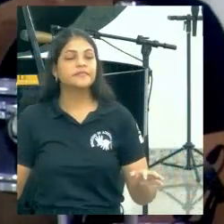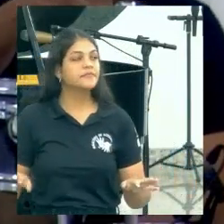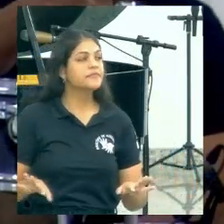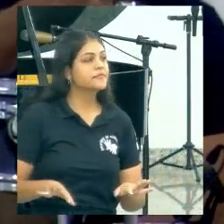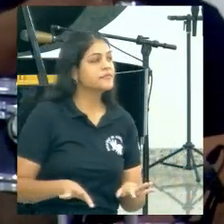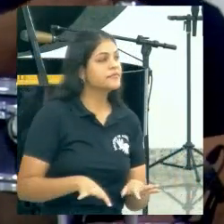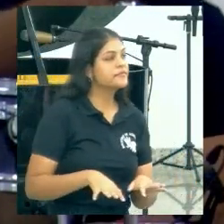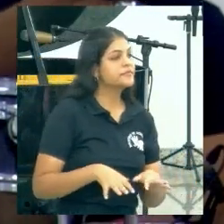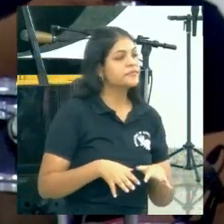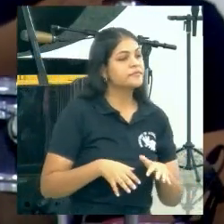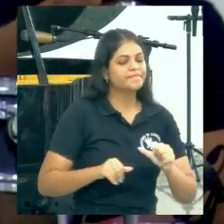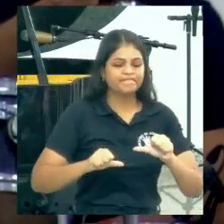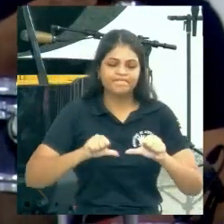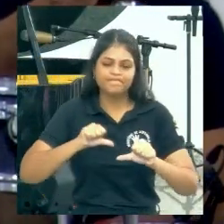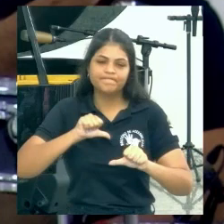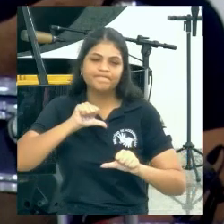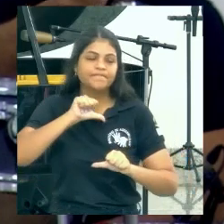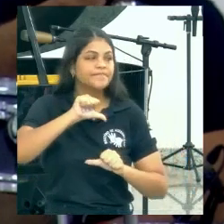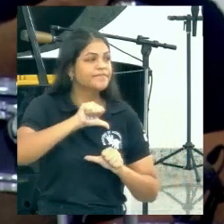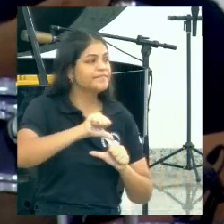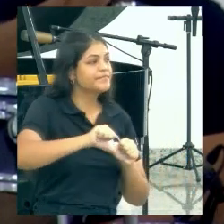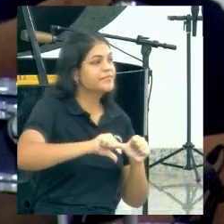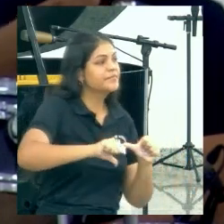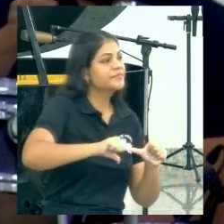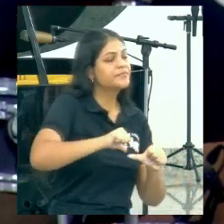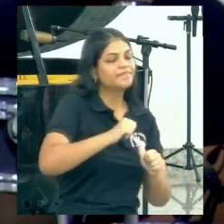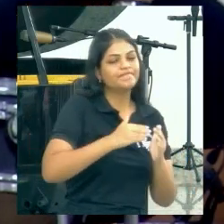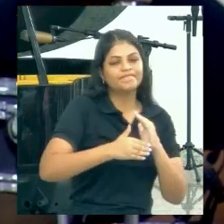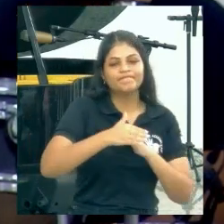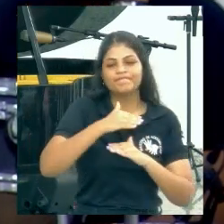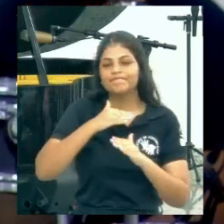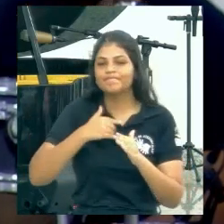que mudou a cor da minha história.